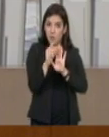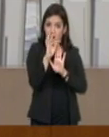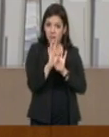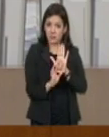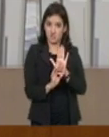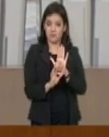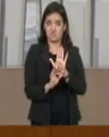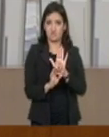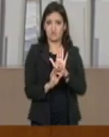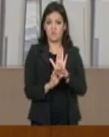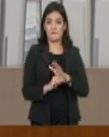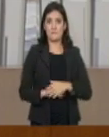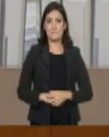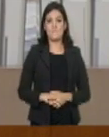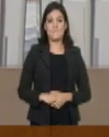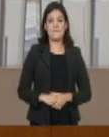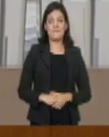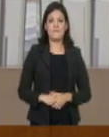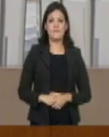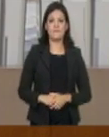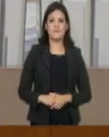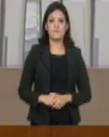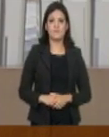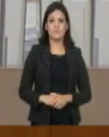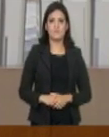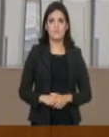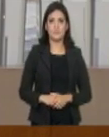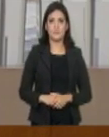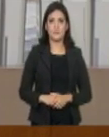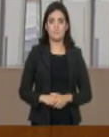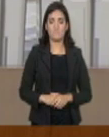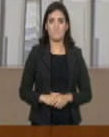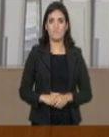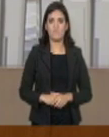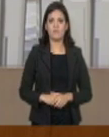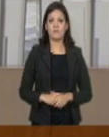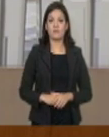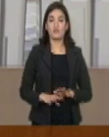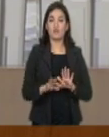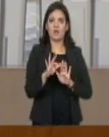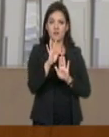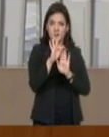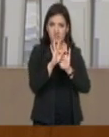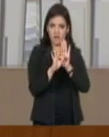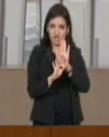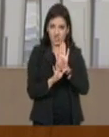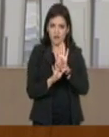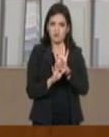este texto normativo. E nesse texto normativo,